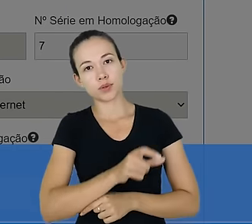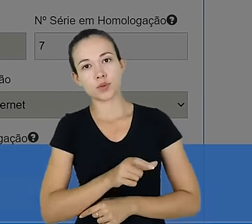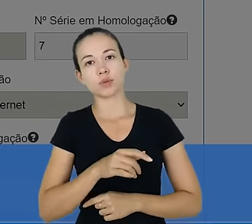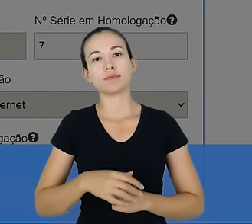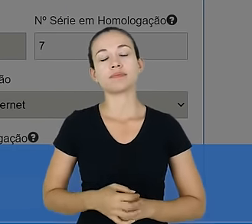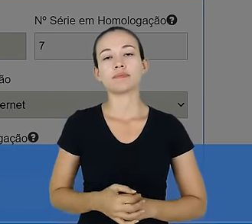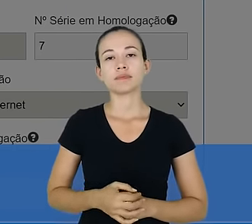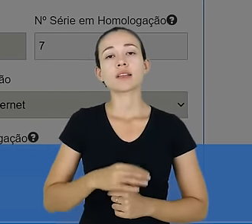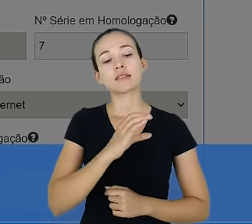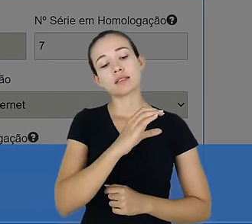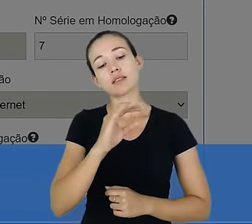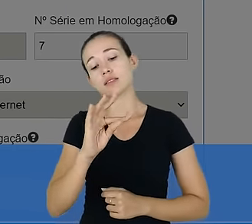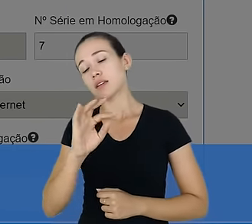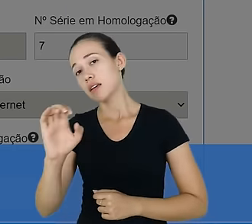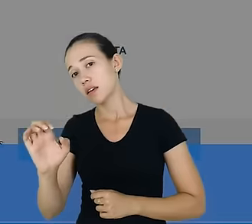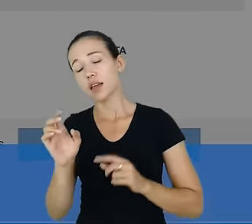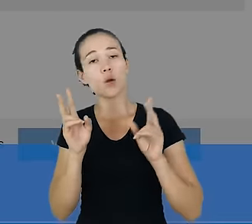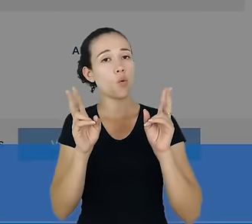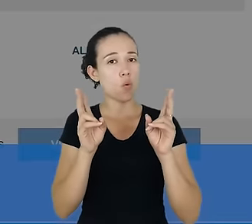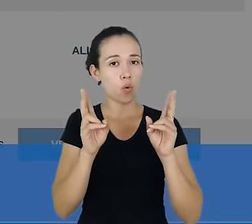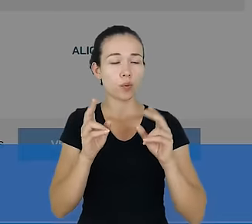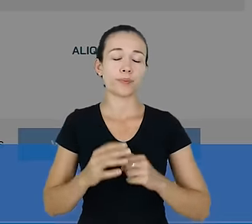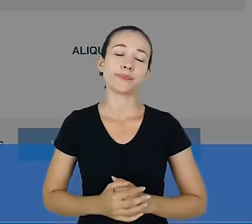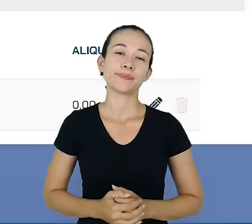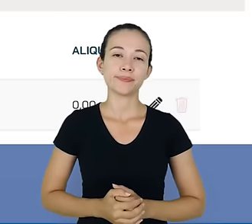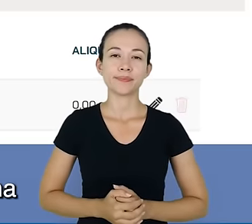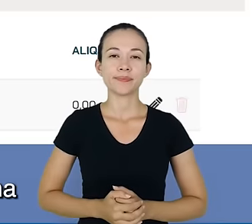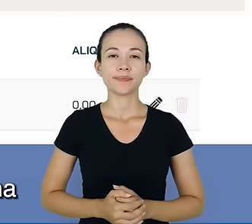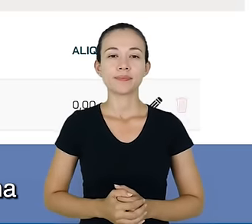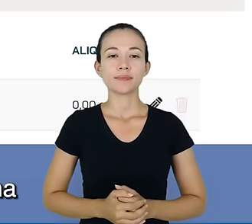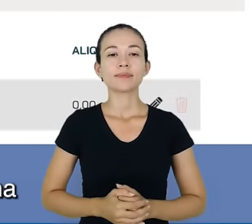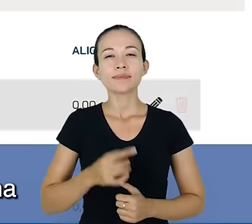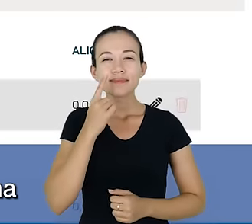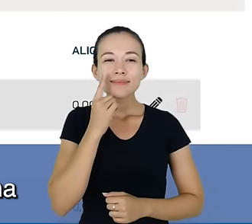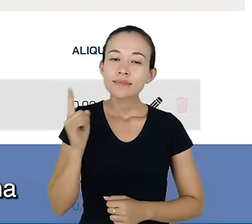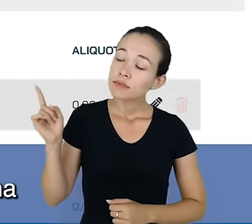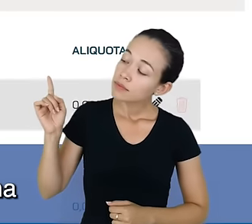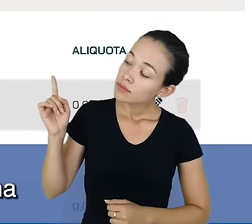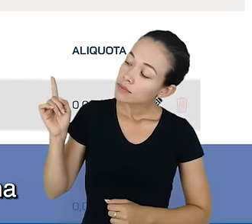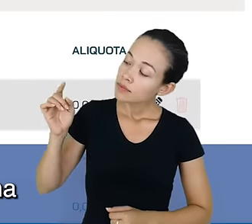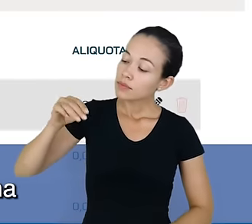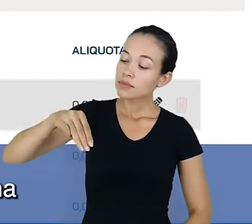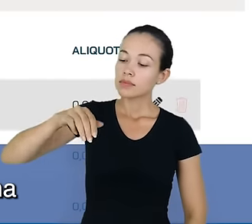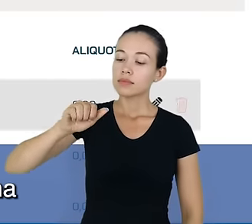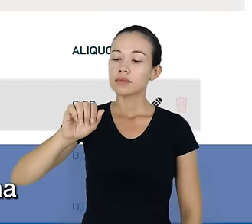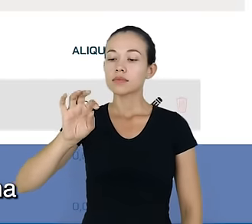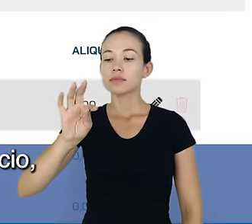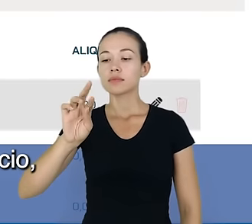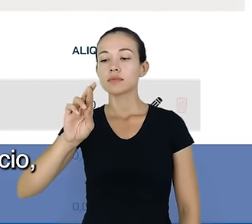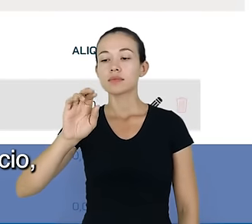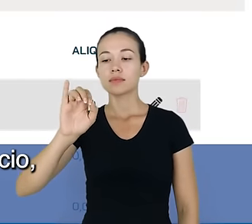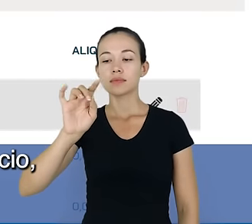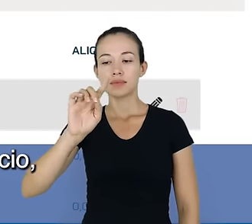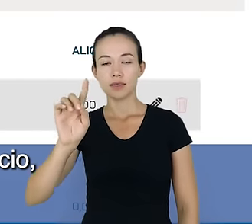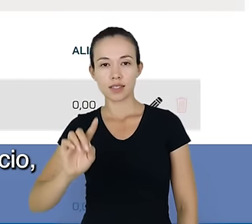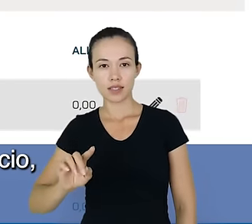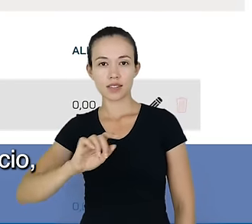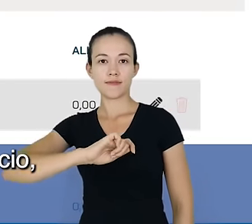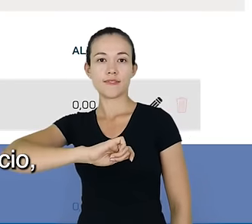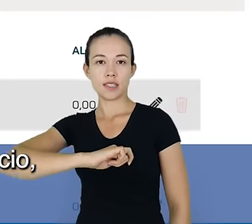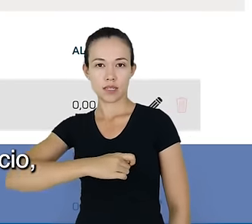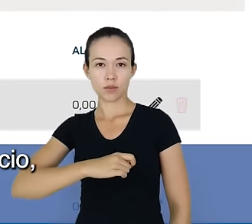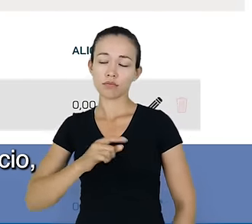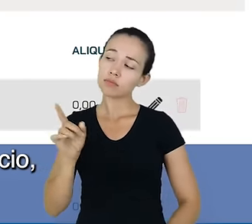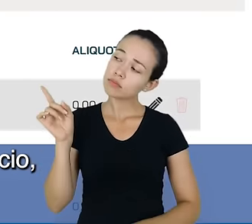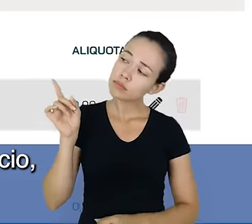coisa nfse Matriz fiscal Aqui é onde você vai fazer o sistema atuar dentro da